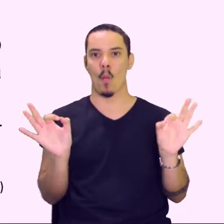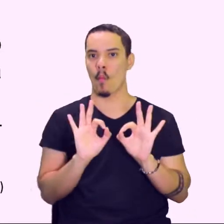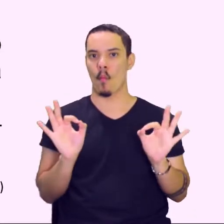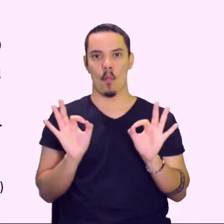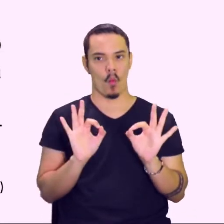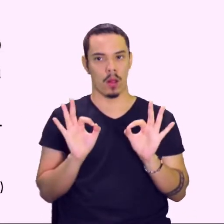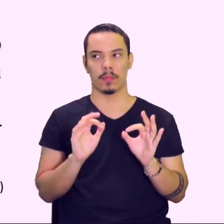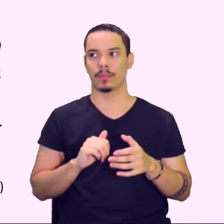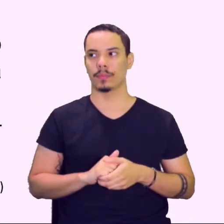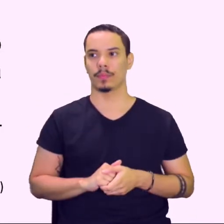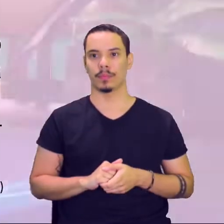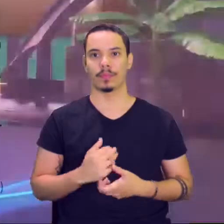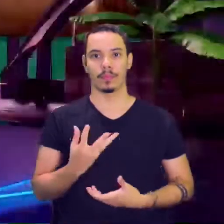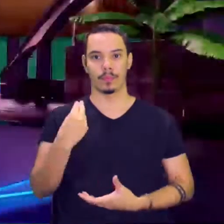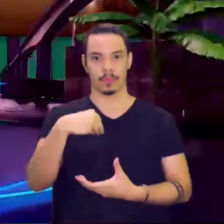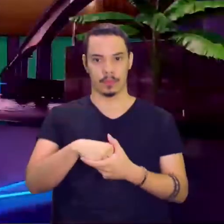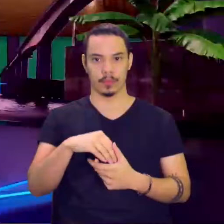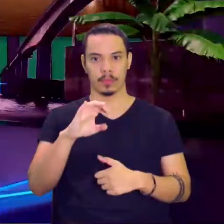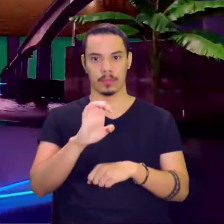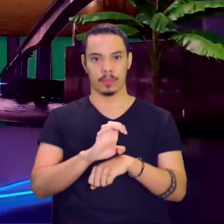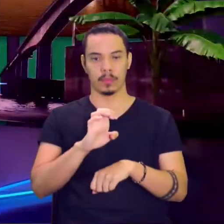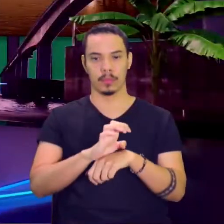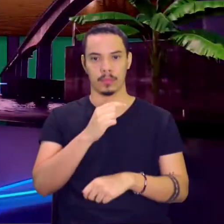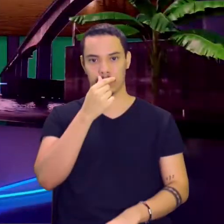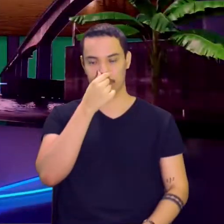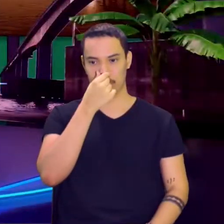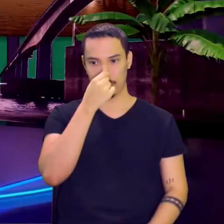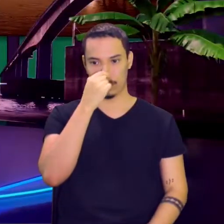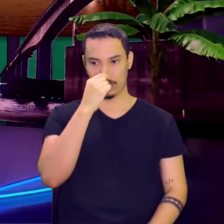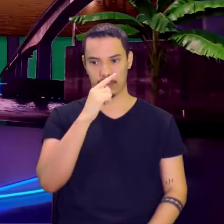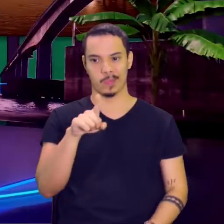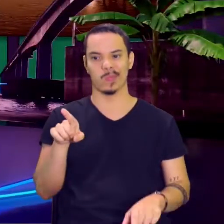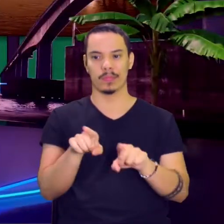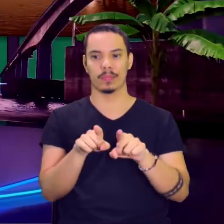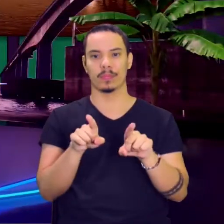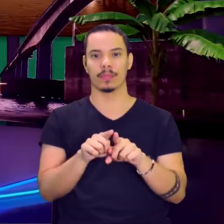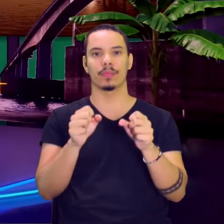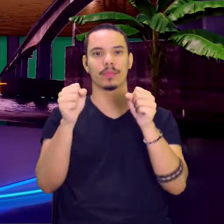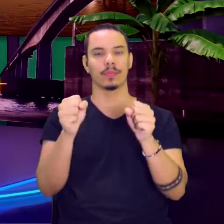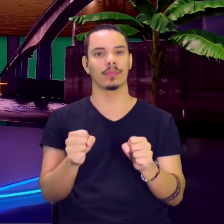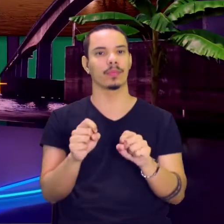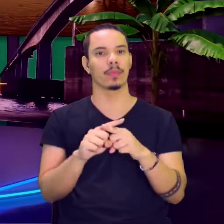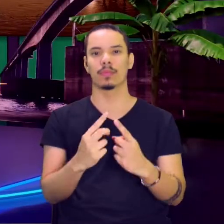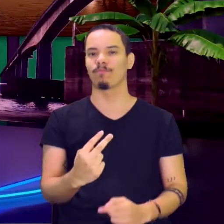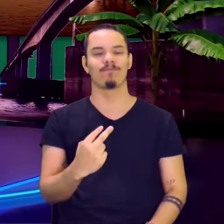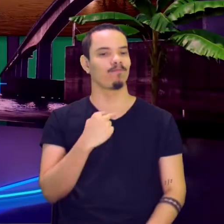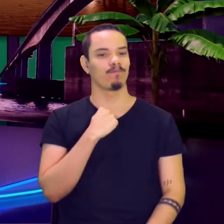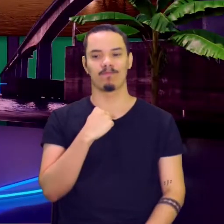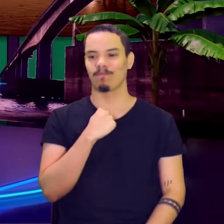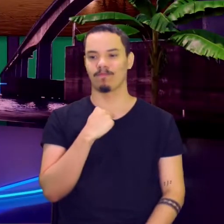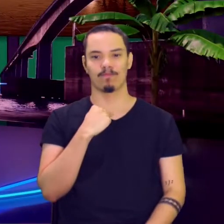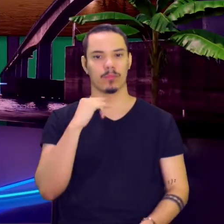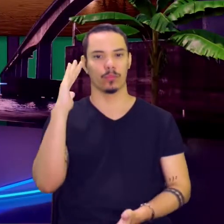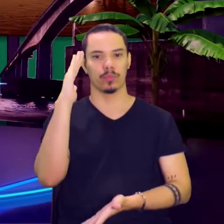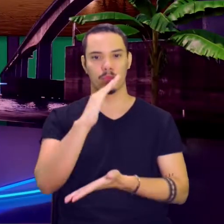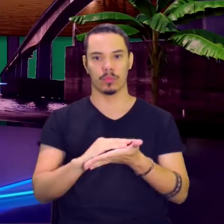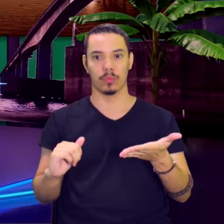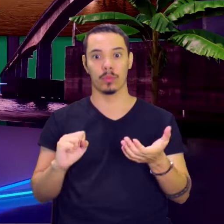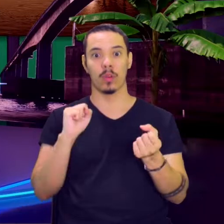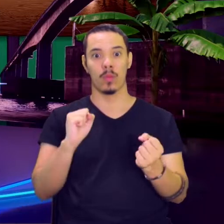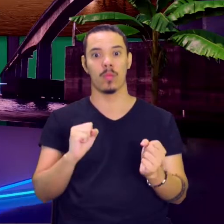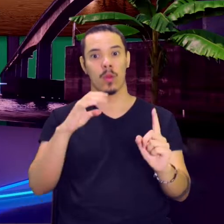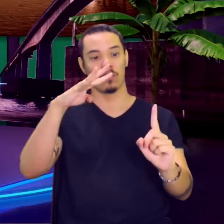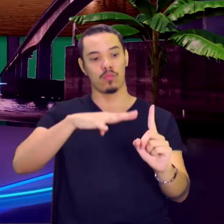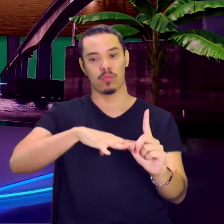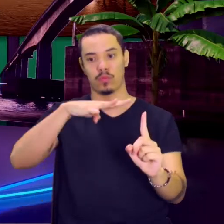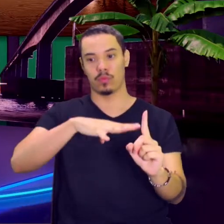dentro do nosso estado nós temos, como você falou, né? Pode, mas não pode extrair, você pode contemplar. Sim, seria